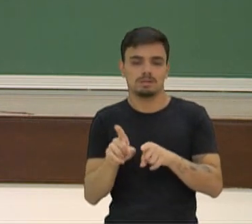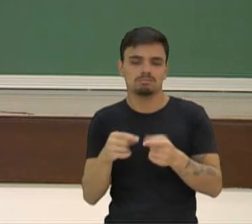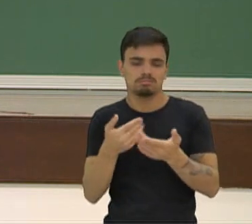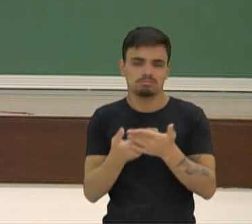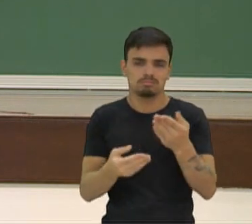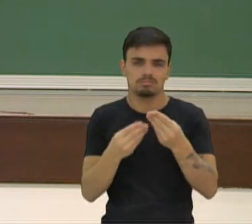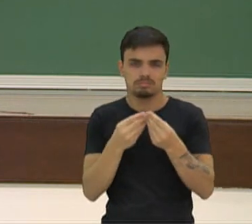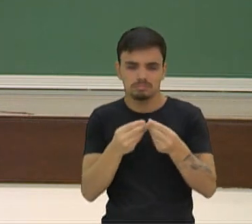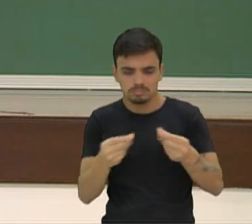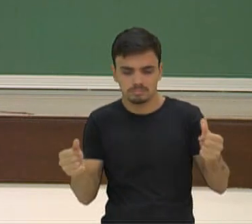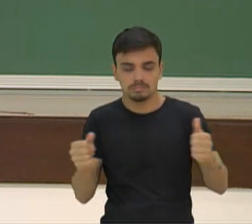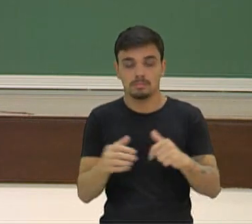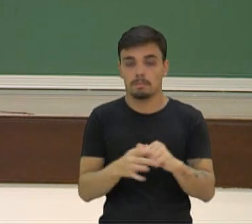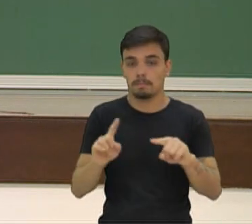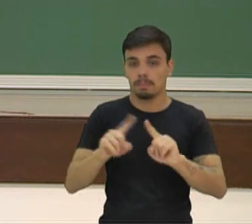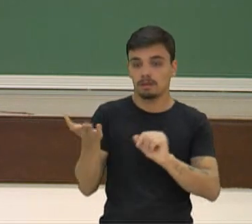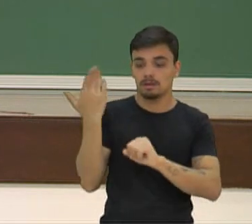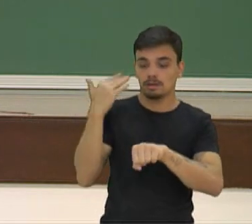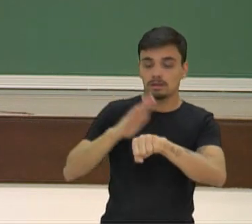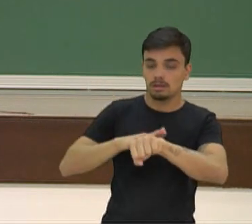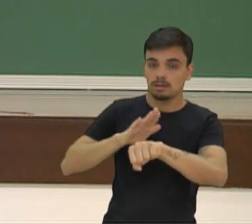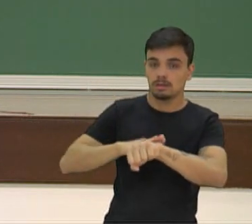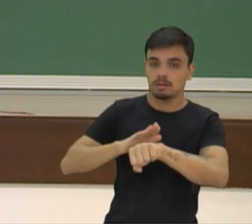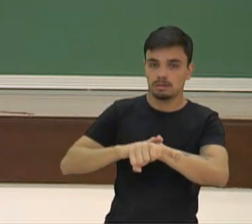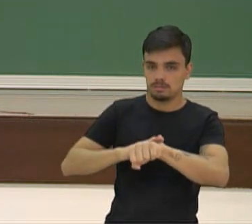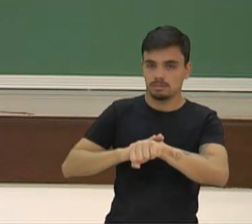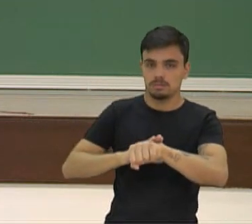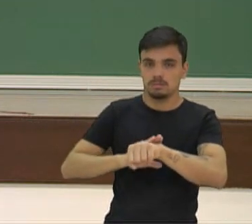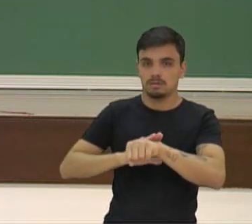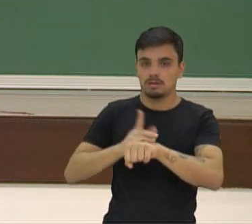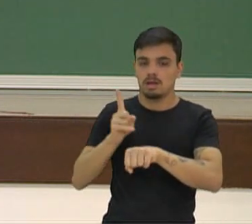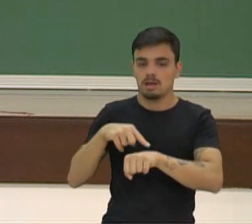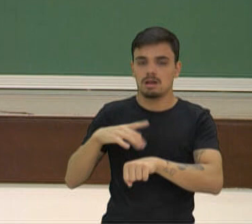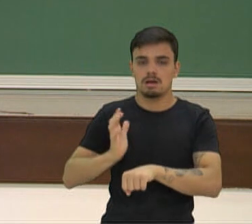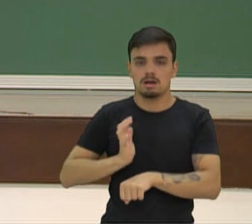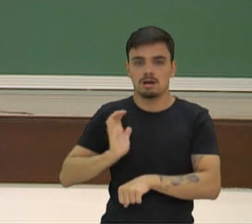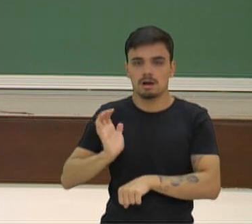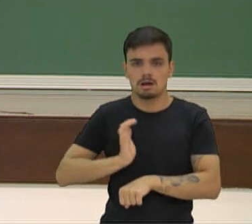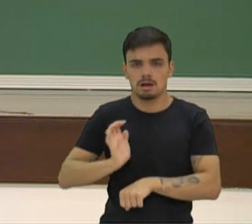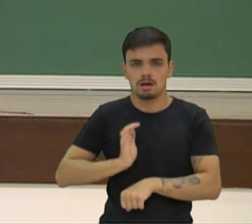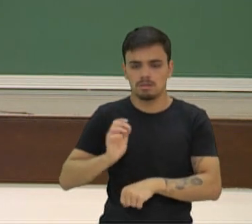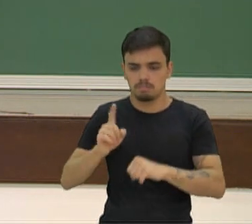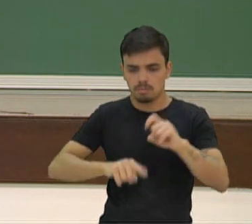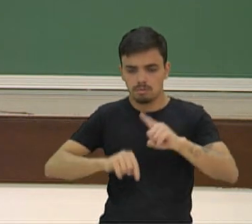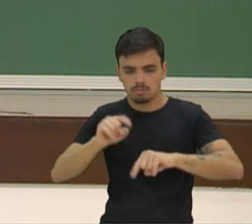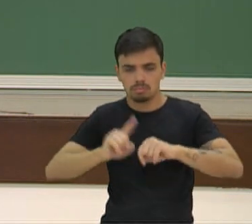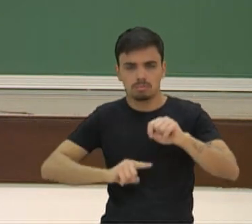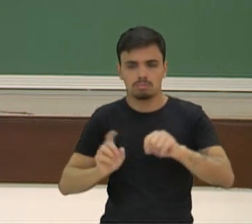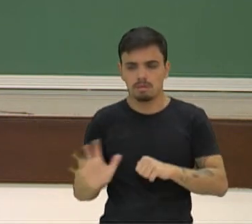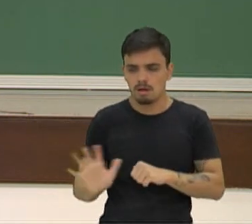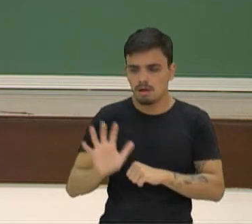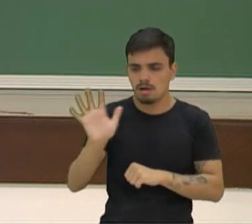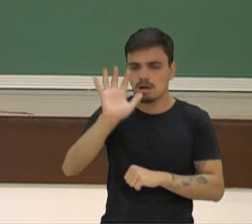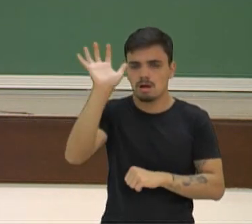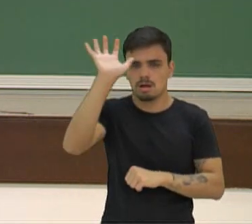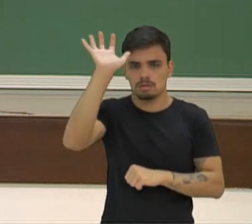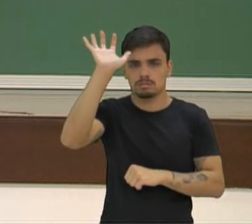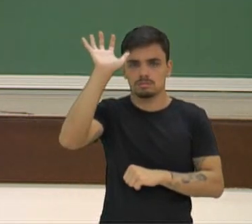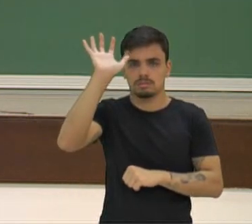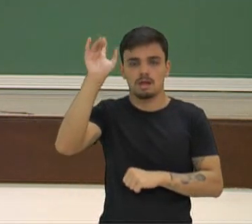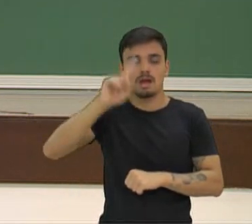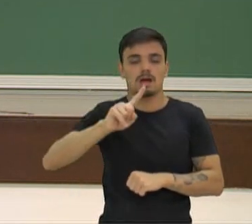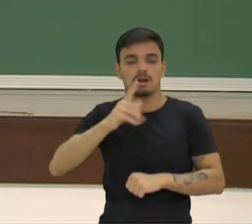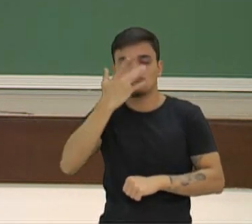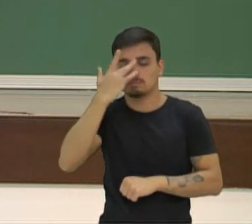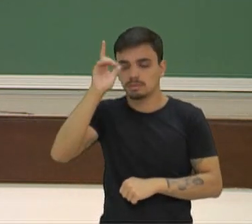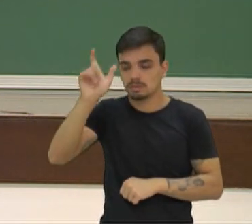na época, esses produtos estavam muito caros, estavam um preço muito elevado. E, geralmente, quem vendia esses produtos? Eram comerciantes